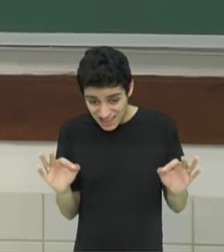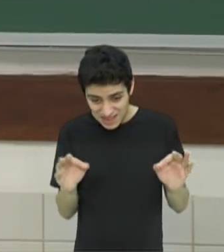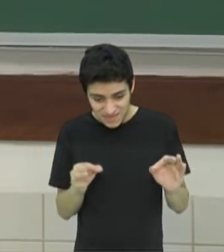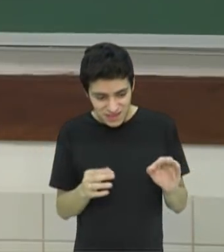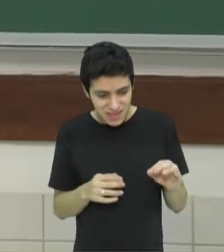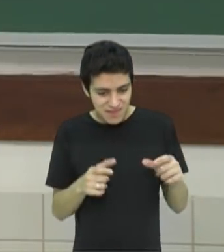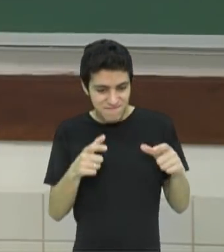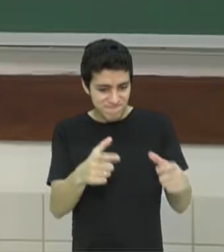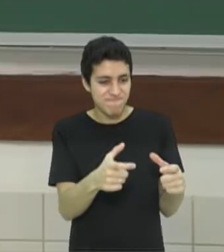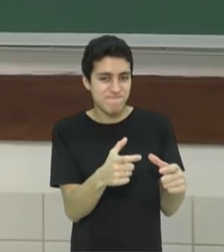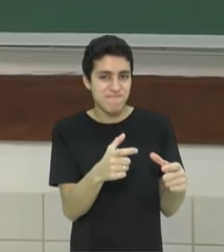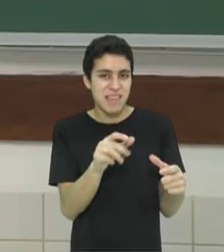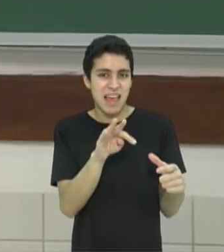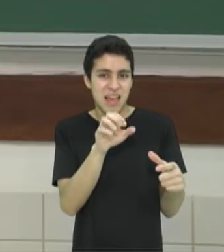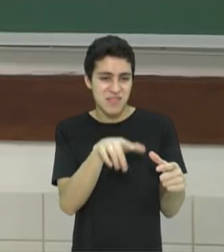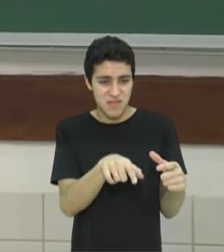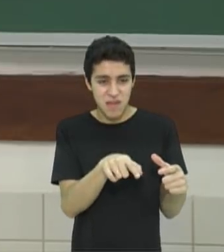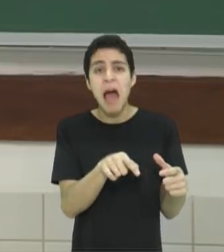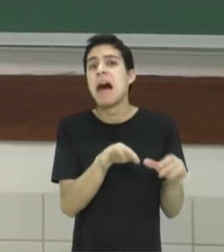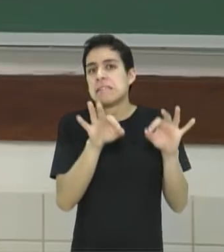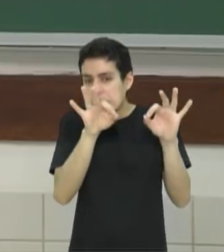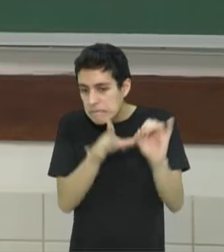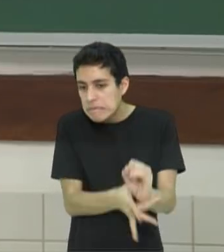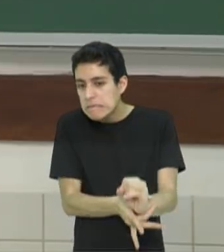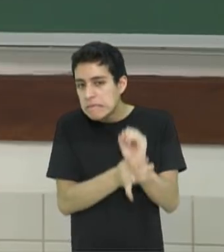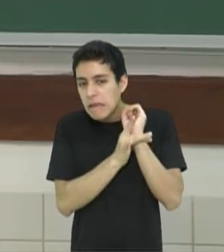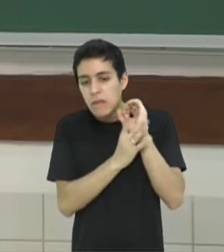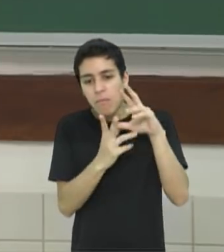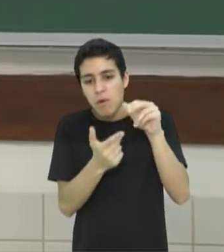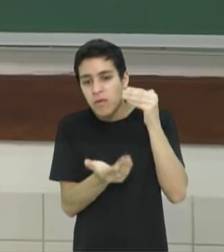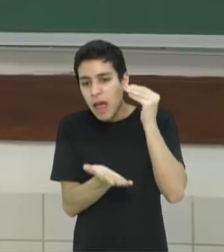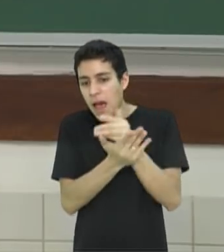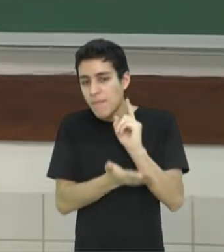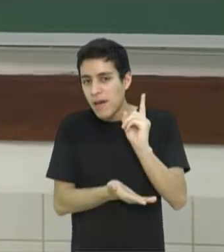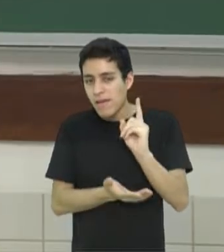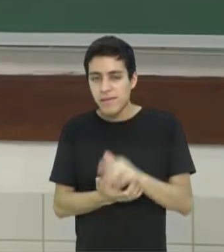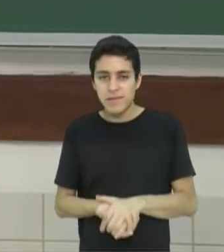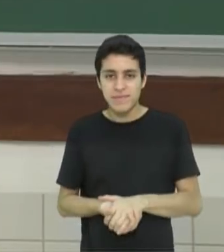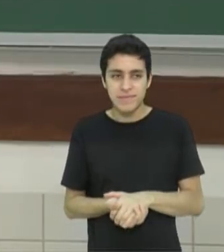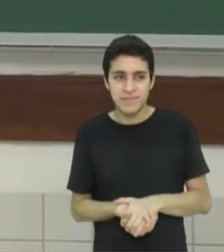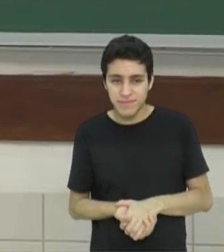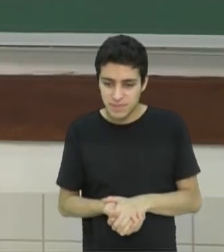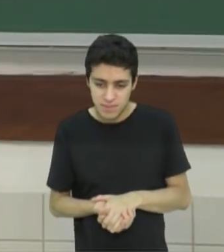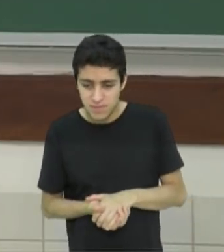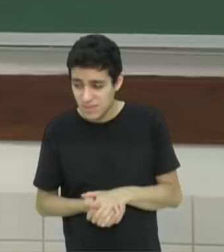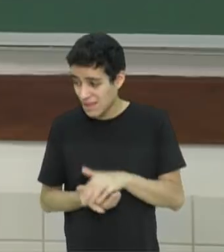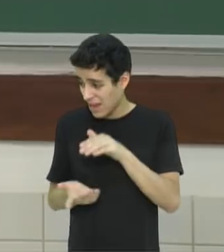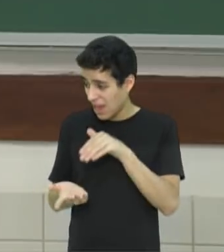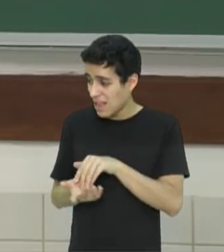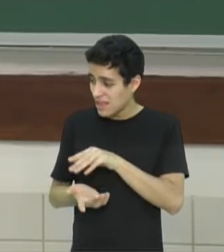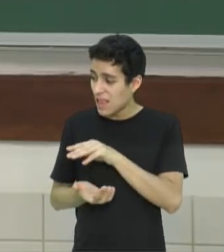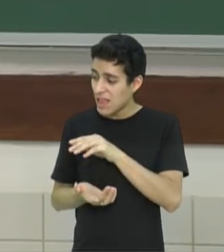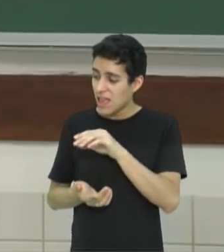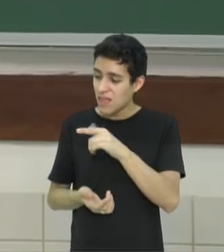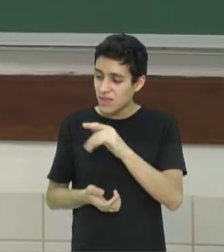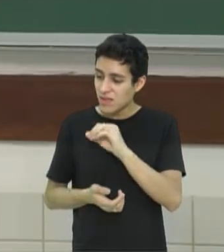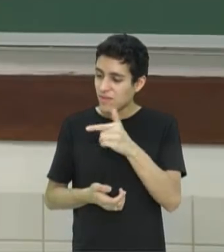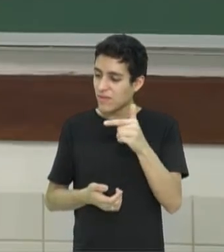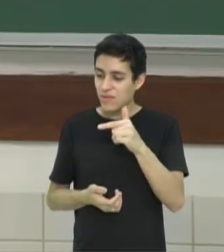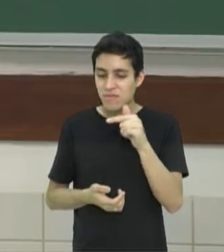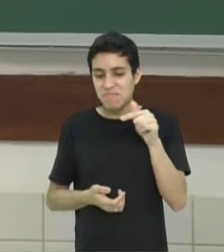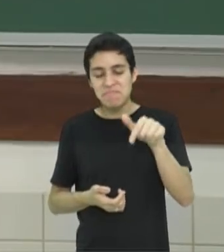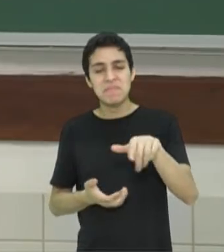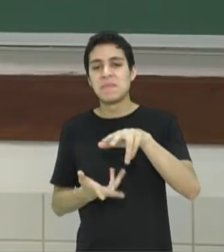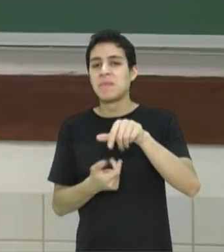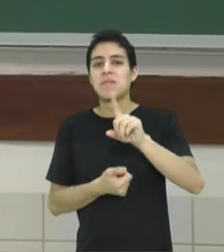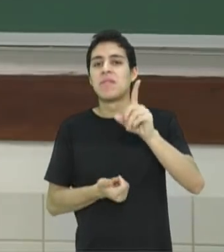lata de atum não garante que o mundo vai acabar ou não. Mas o que que ele quis dizer? Já que o atum vai até 2022, o mundo não vai